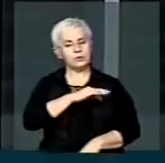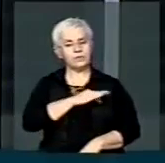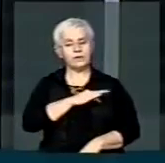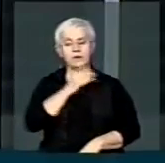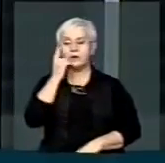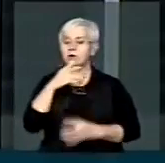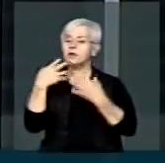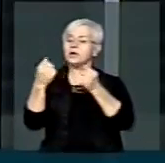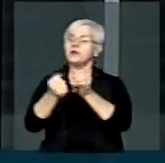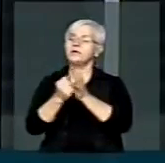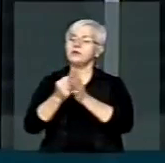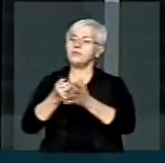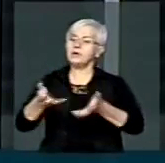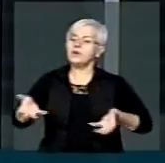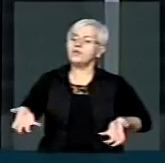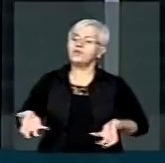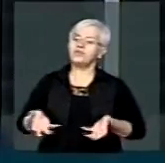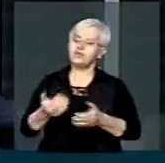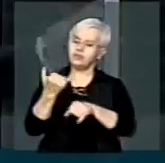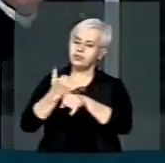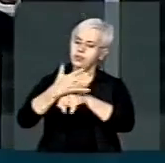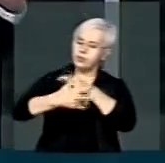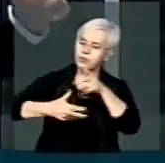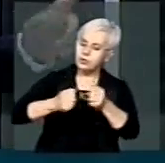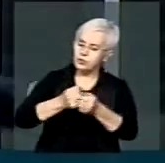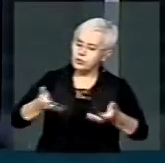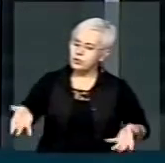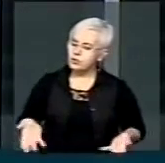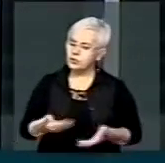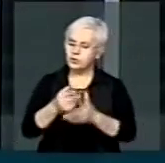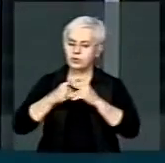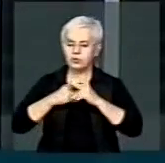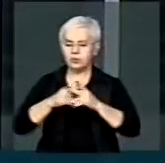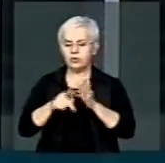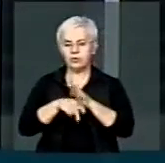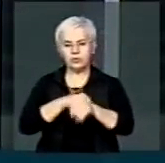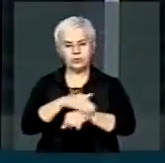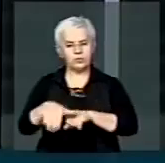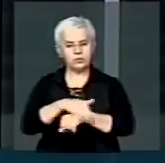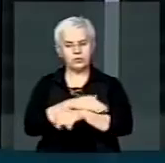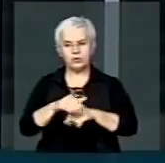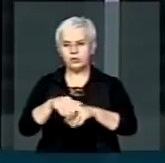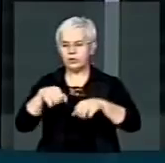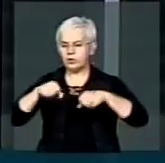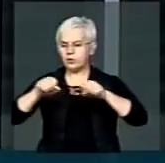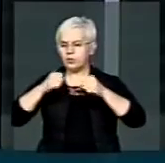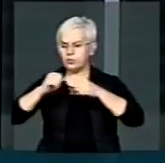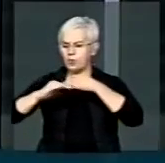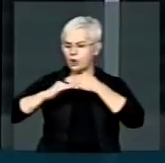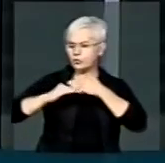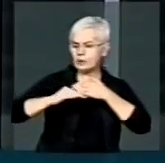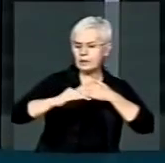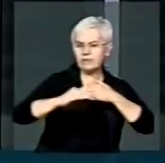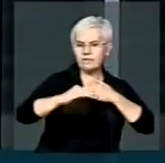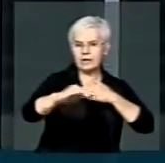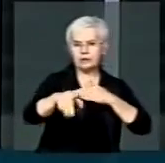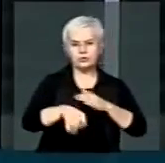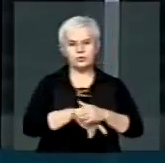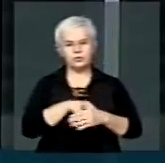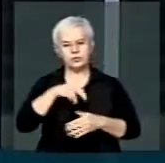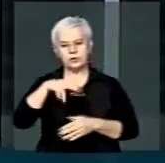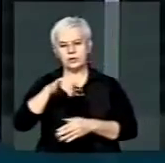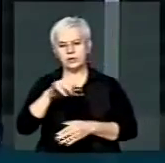máquinas para a conservação das suas estradas, como agora estão recebendo moto-niveladora,